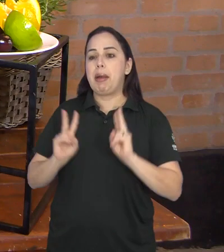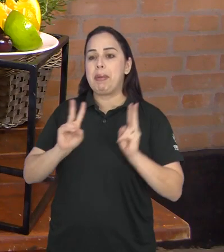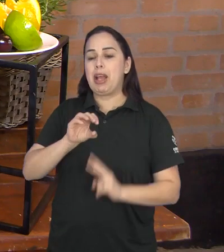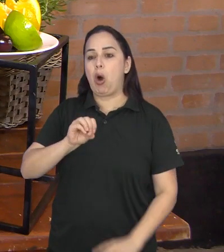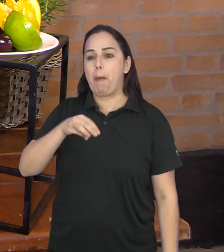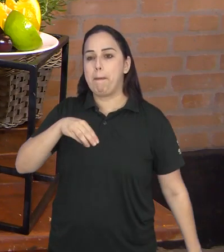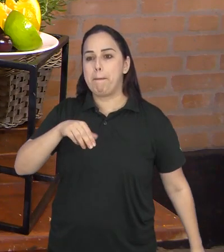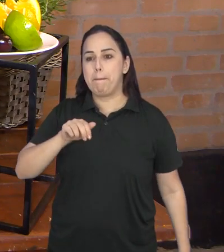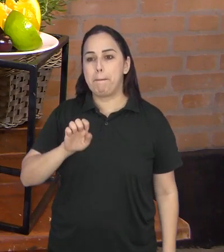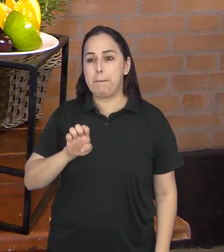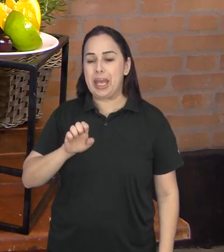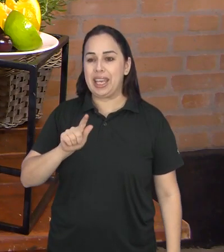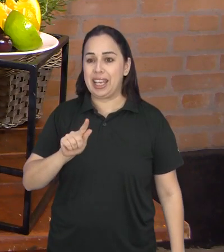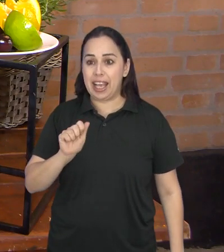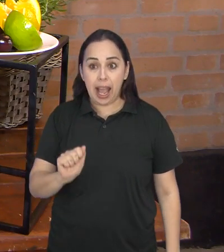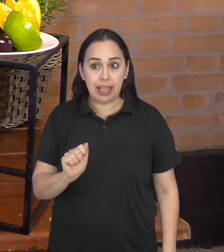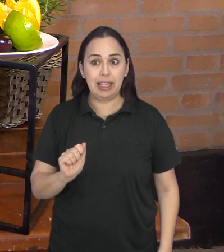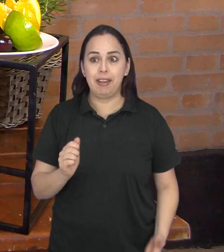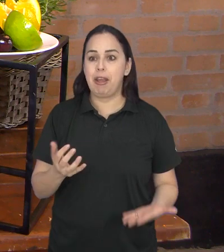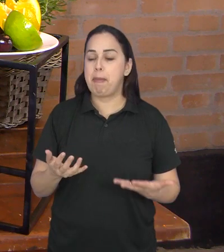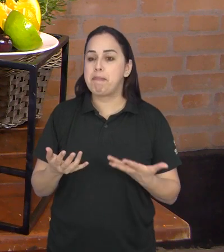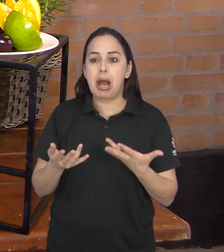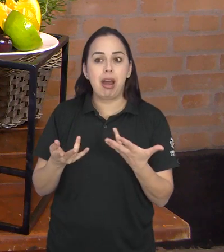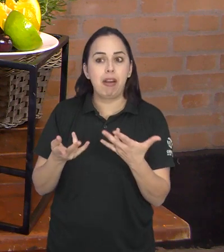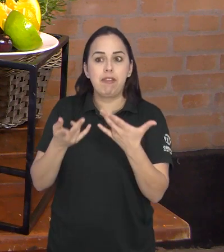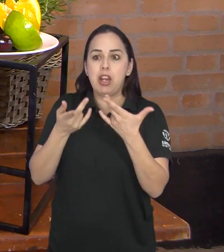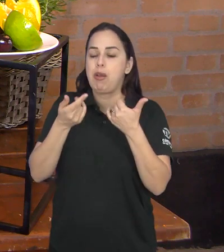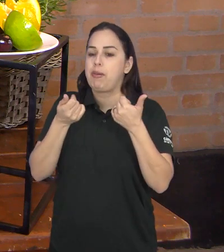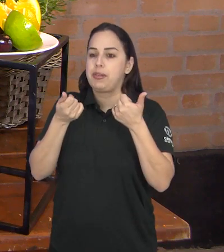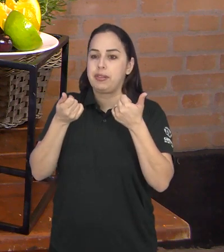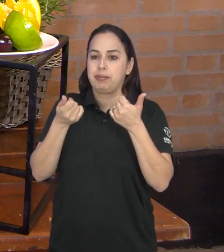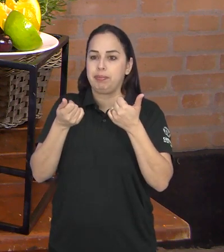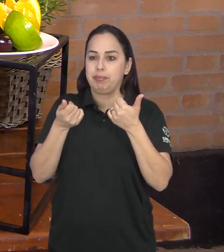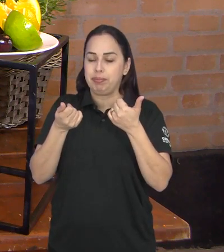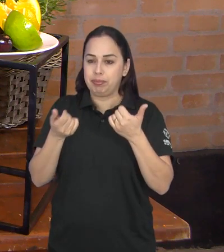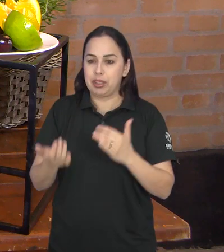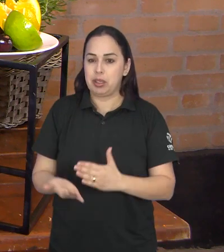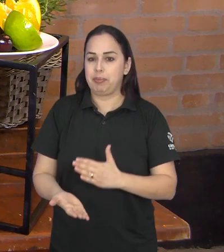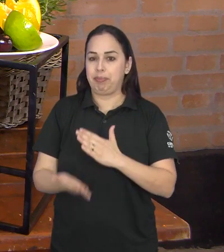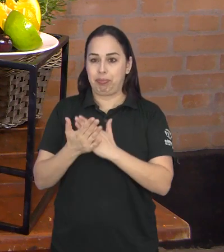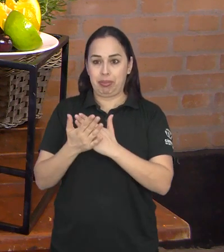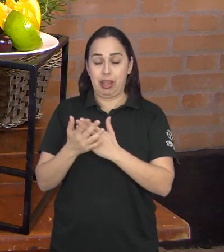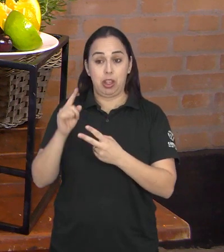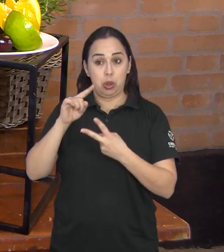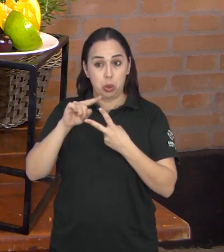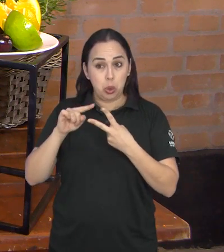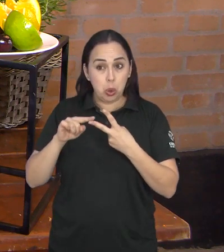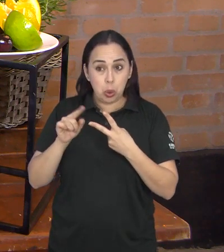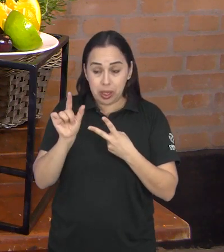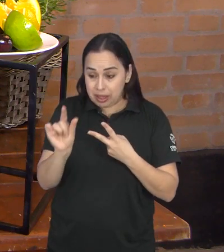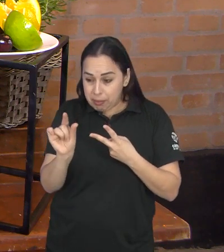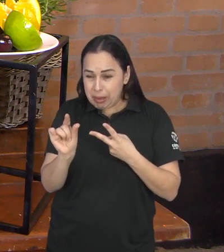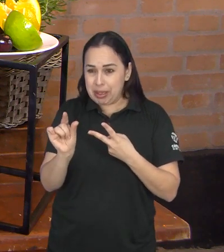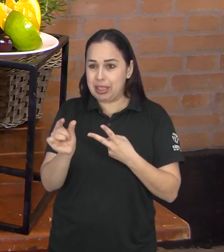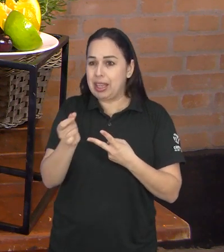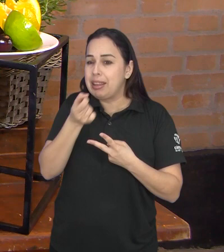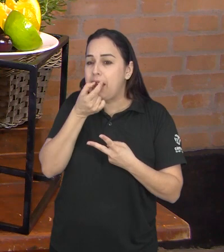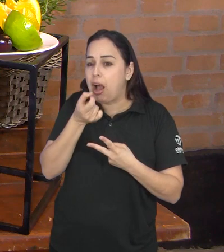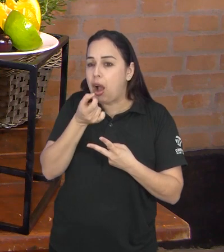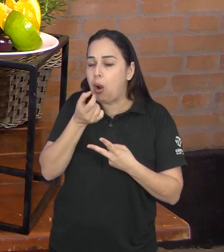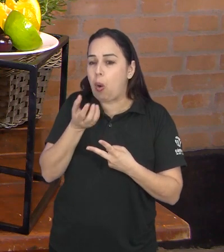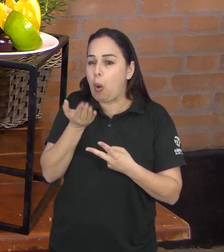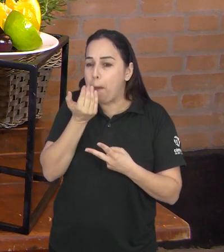A castanha do Pará, excelente em selênio. Duas castanhas dessa na